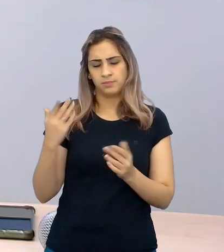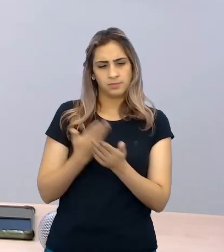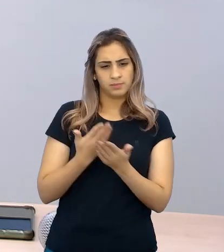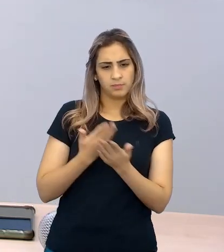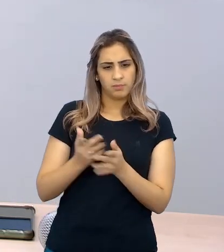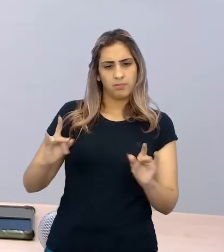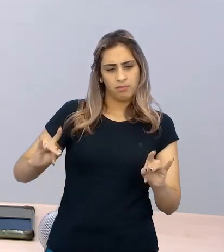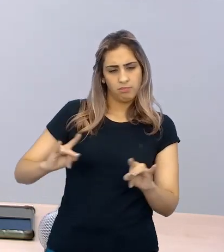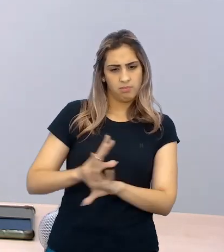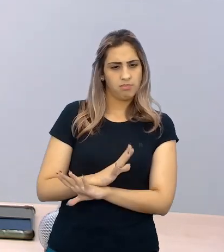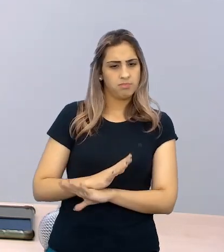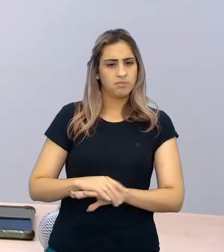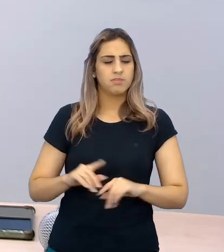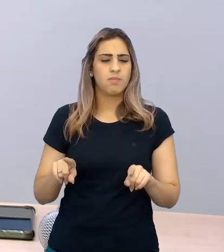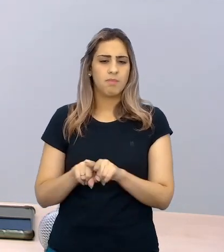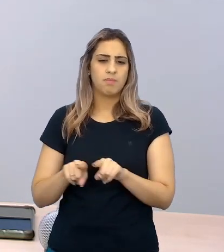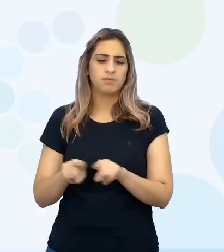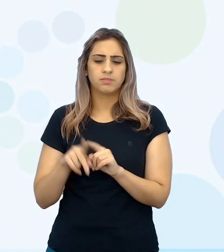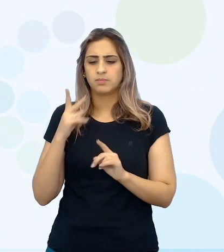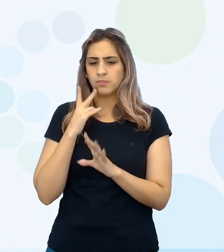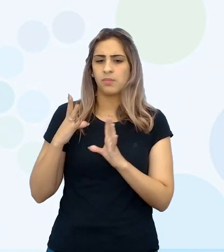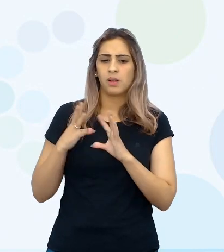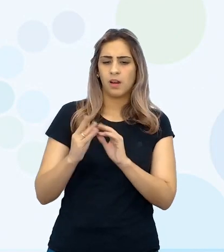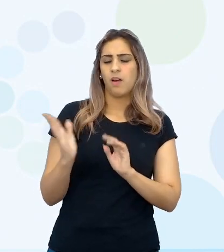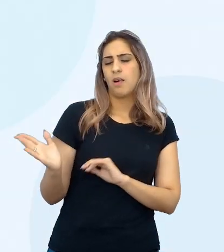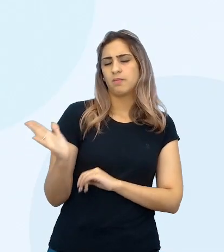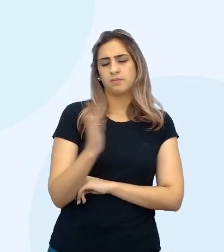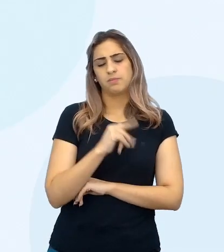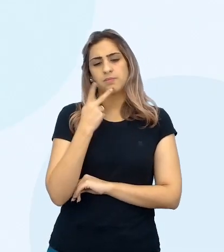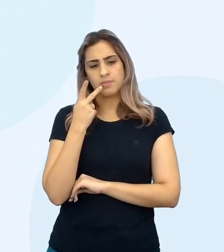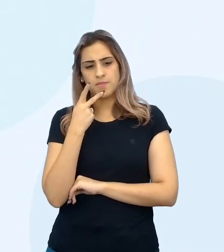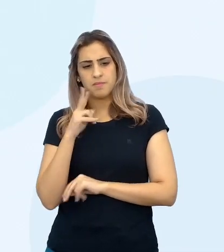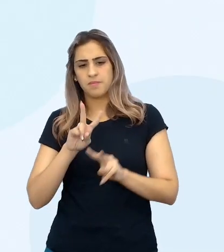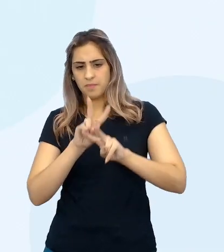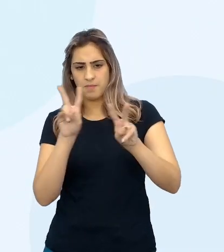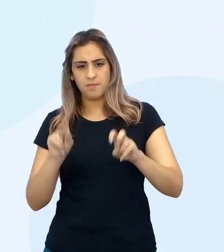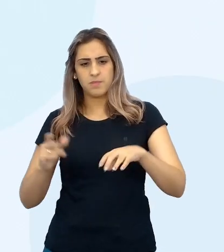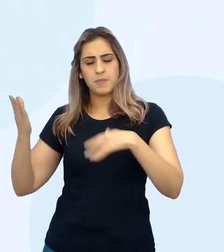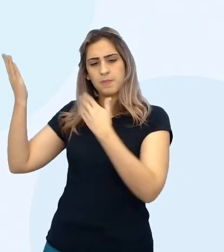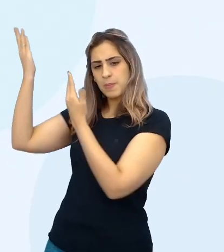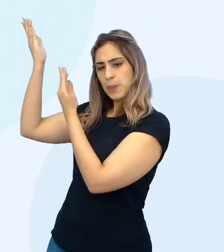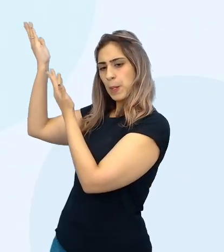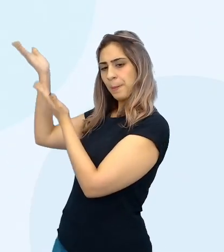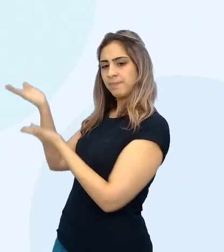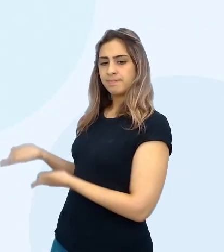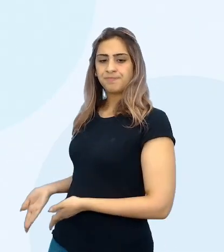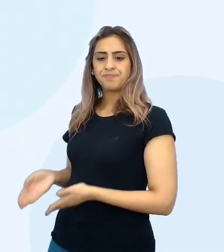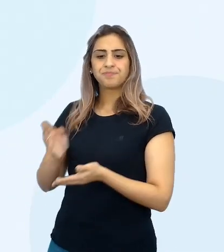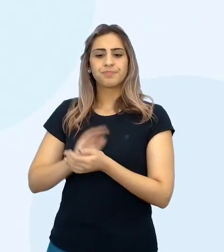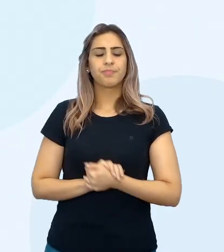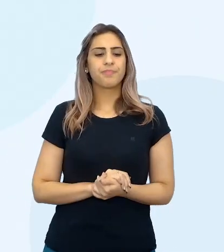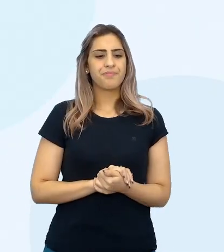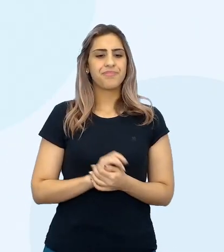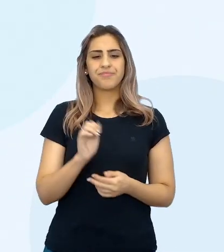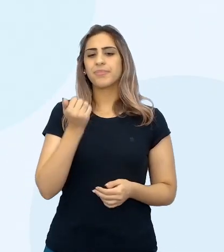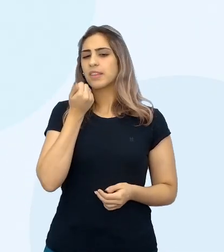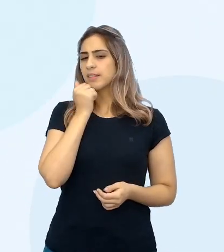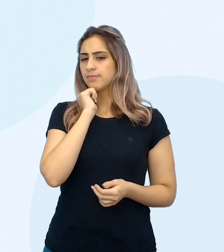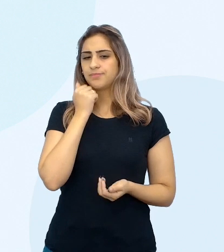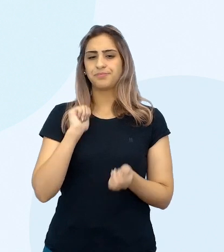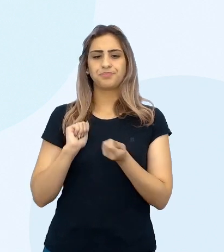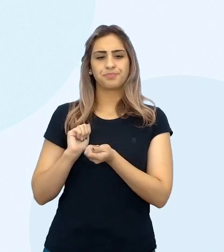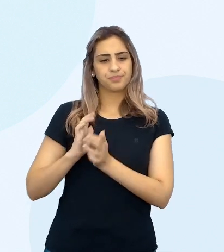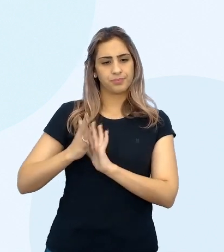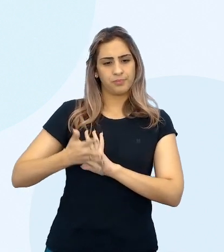fazer o fechamento, né? Fala de tudo isso. Então, vamos lá para a tela, vamos falar deles. Bora. Vamos falar então do nosso aprofundamento, que chama-se Ciência